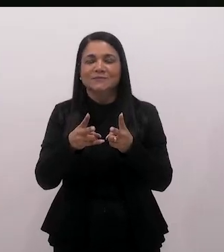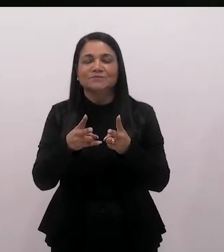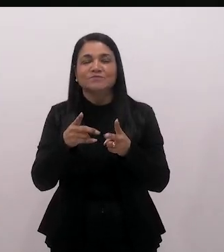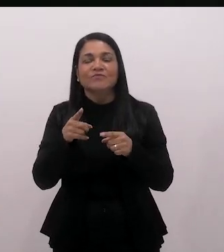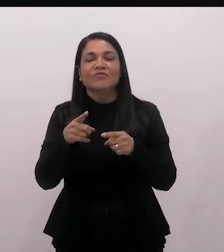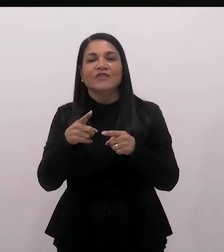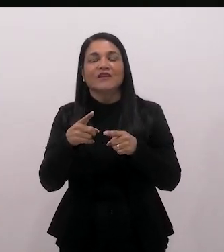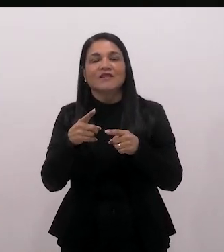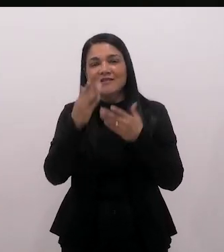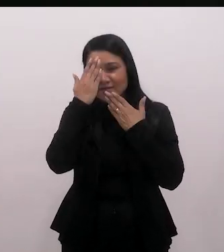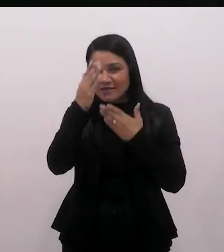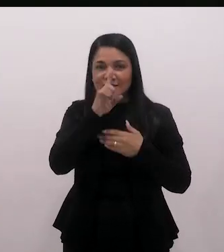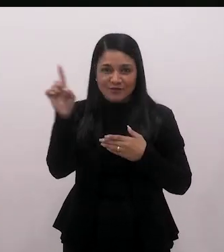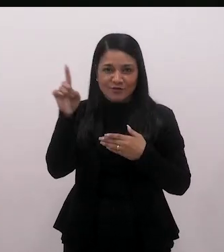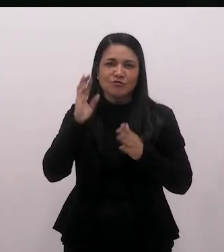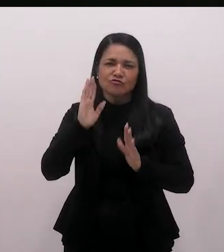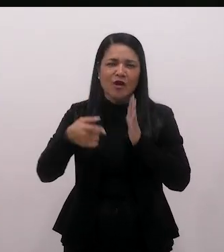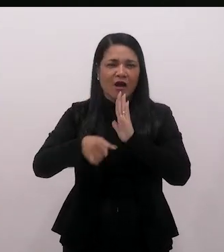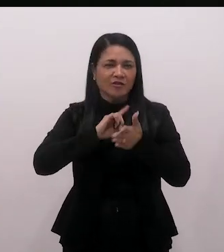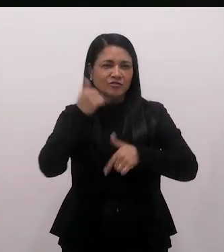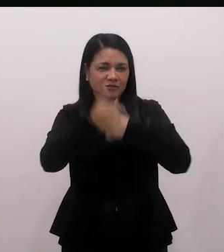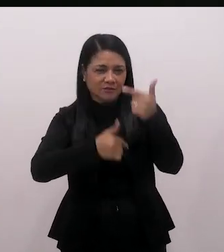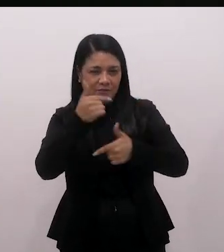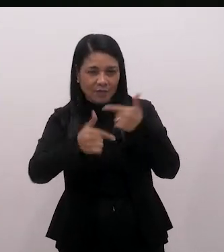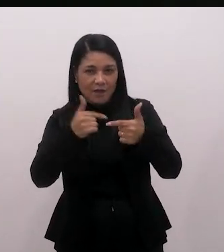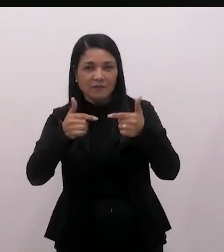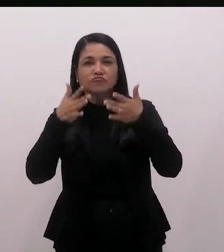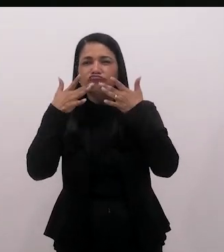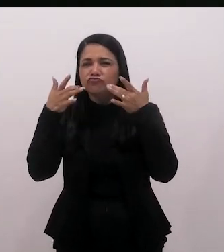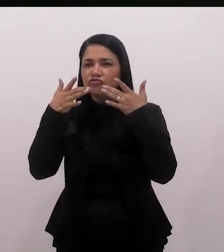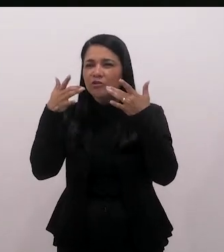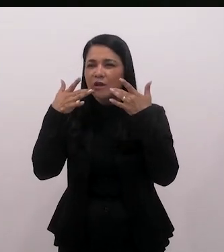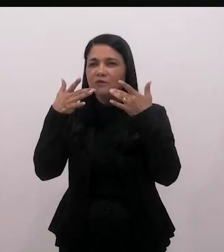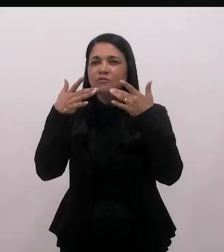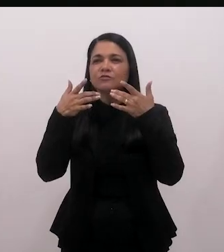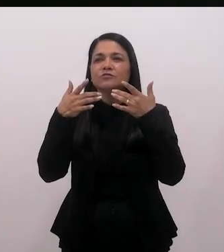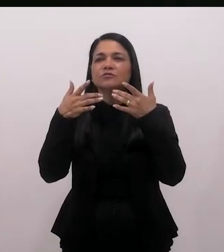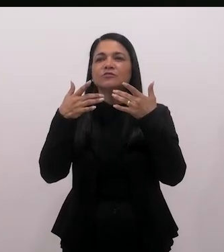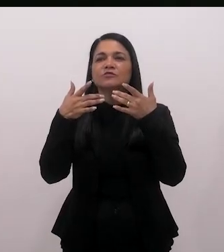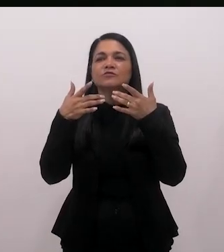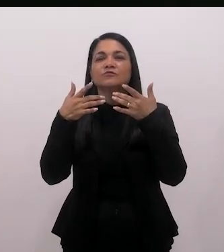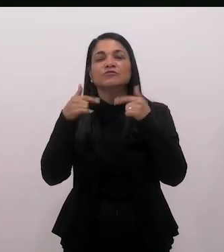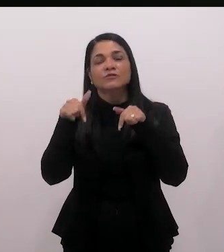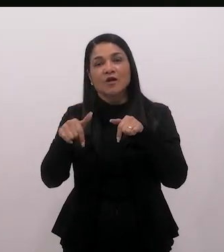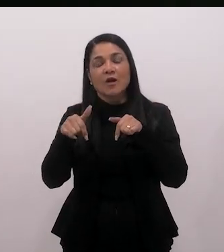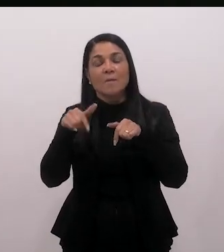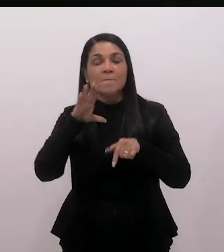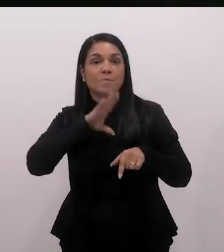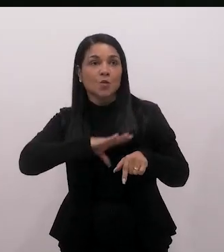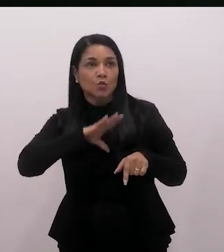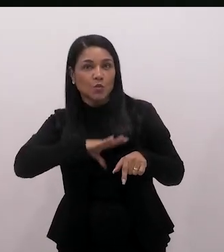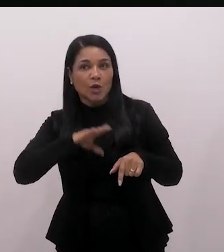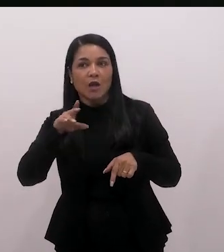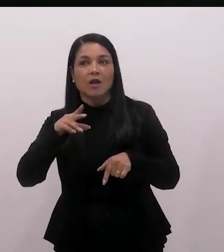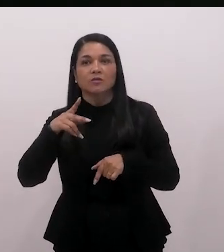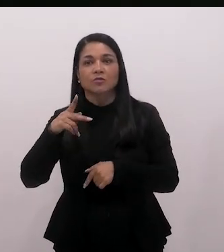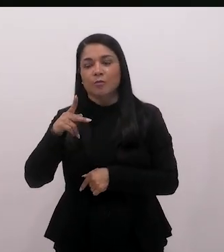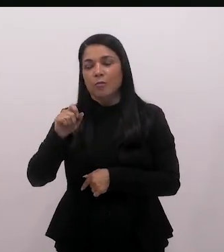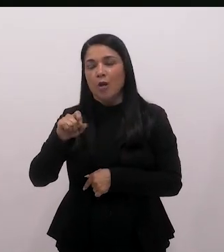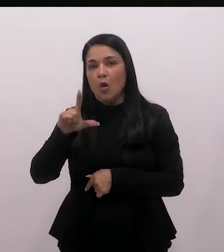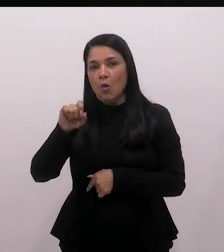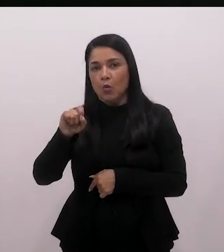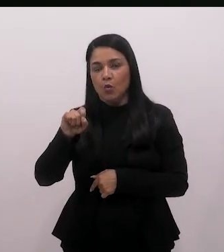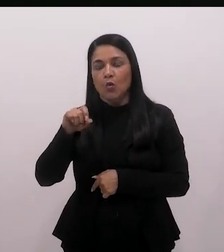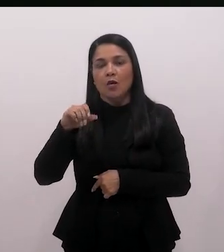Então, porque eu já tinha trabalhado com algumas peças, tal como você falou, eu trabalhei em algumas peças que foram a Portugal, do Paulo